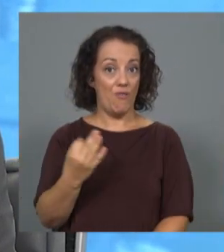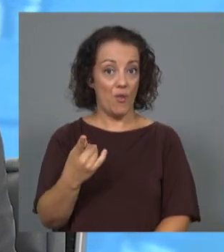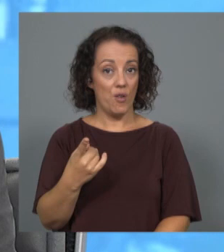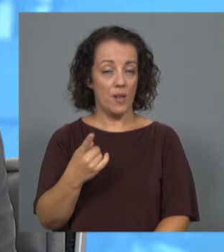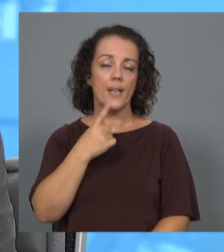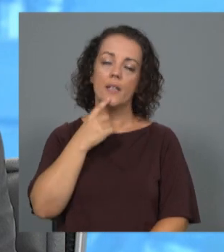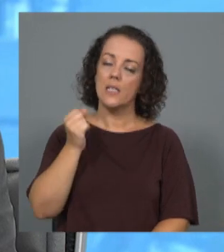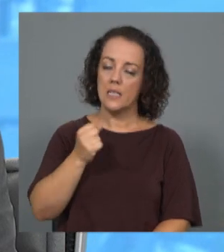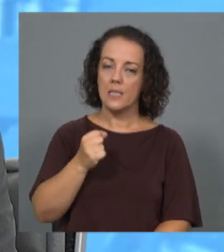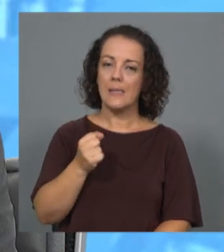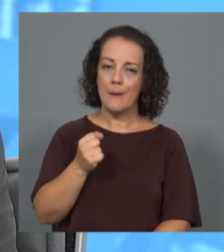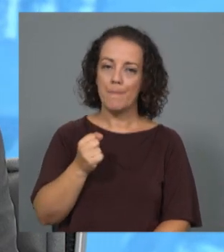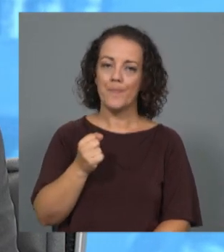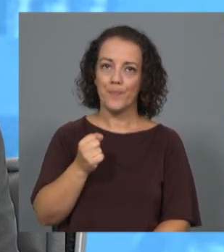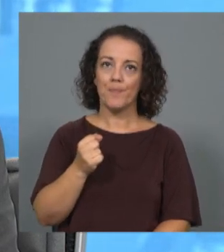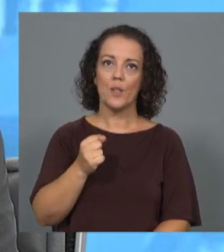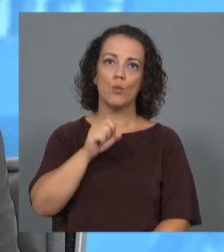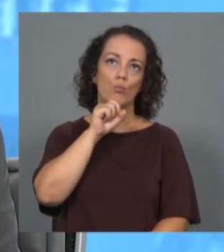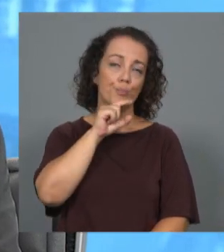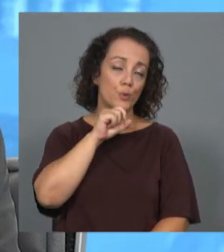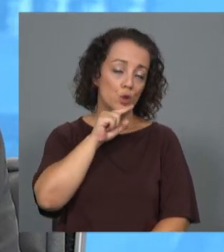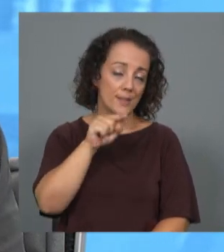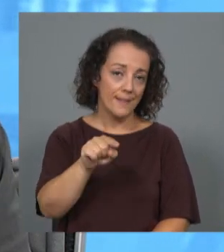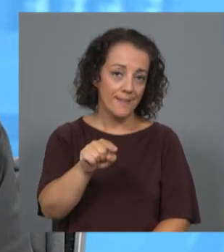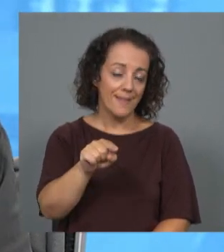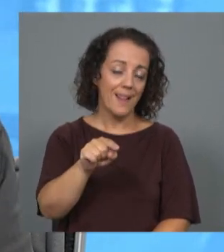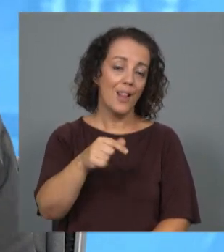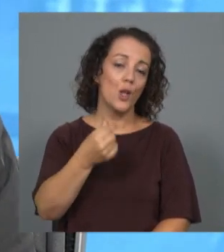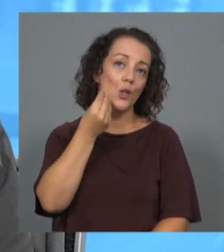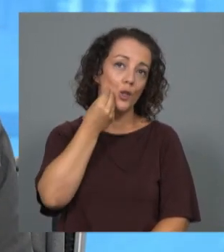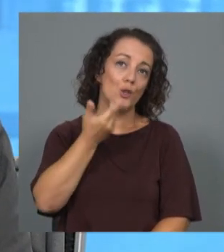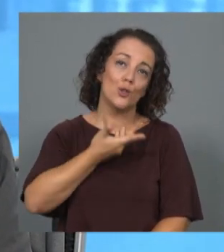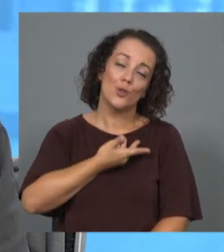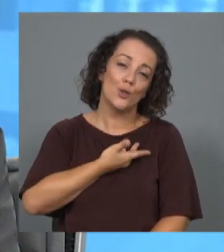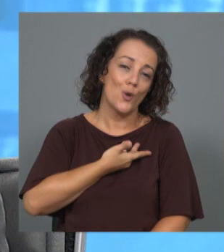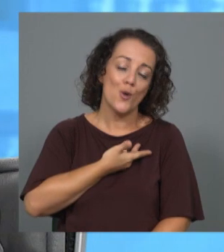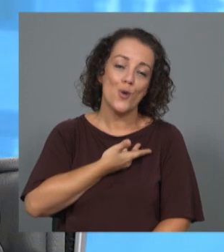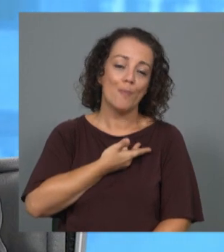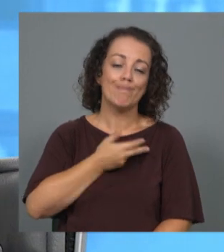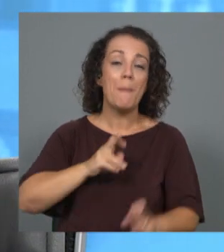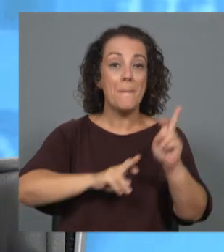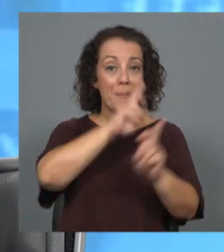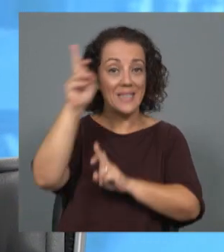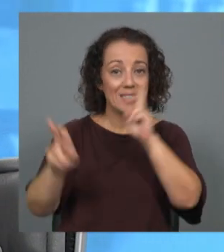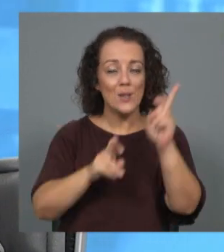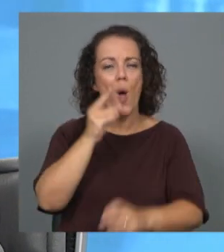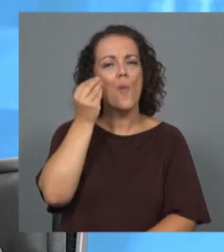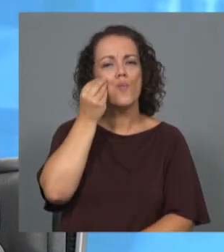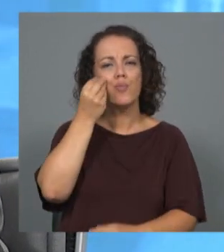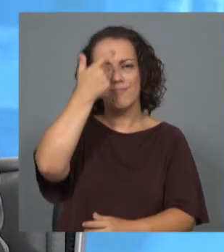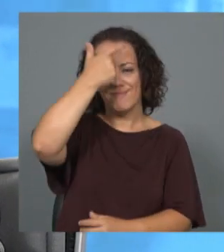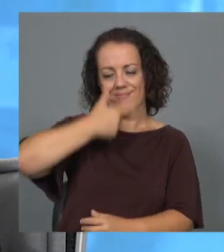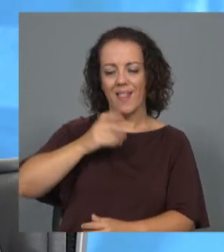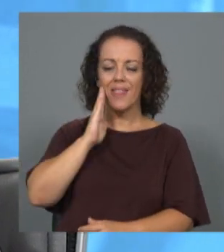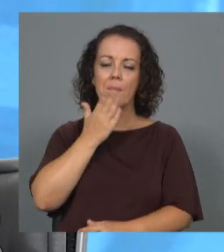talvez seja por isso que eu sou missionário como sou. Cada um é moldado